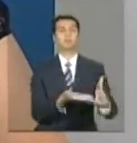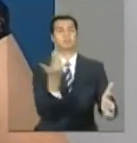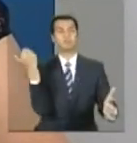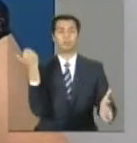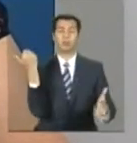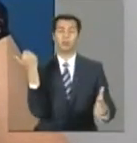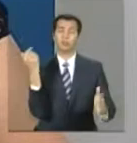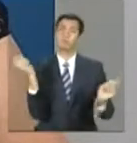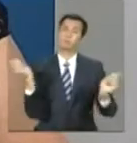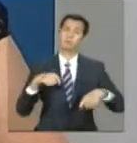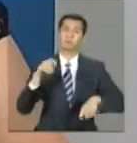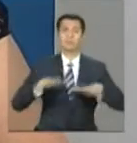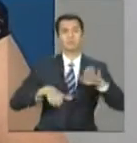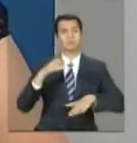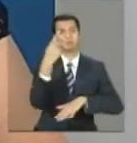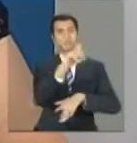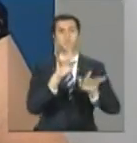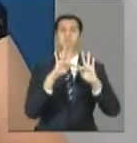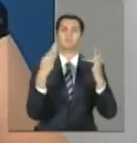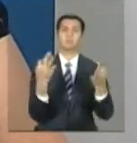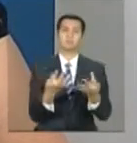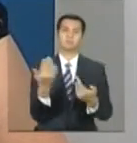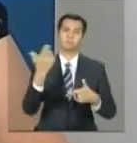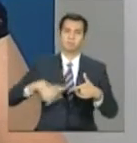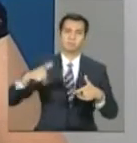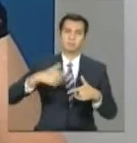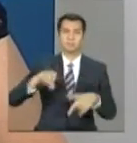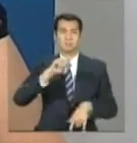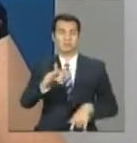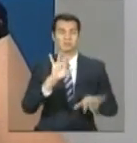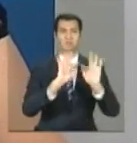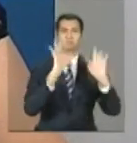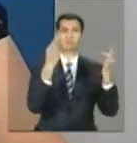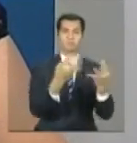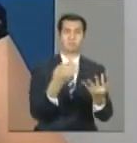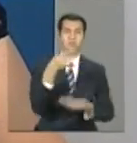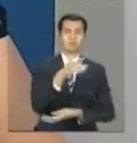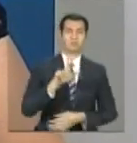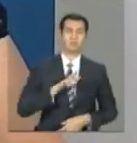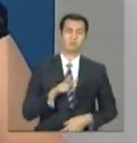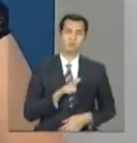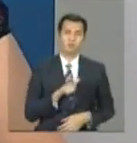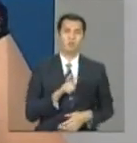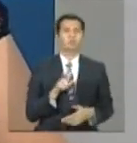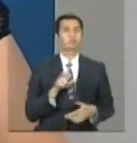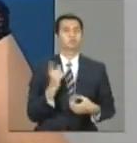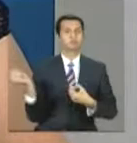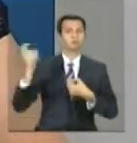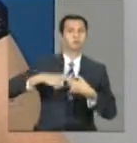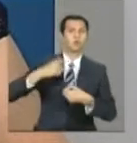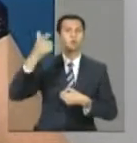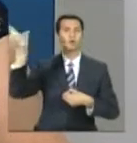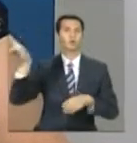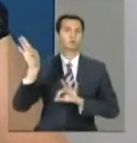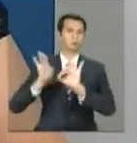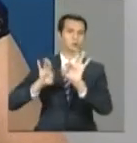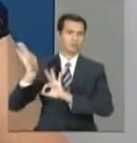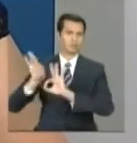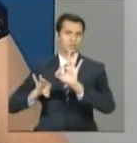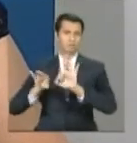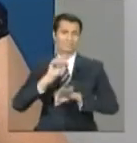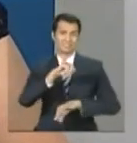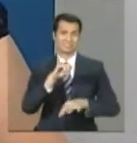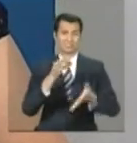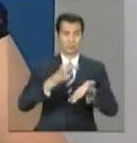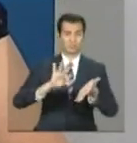trazer prejuízos para a família. Por exemplo, se for uma família que é beneficiária de algum programa, a exclusão dessa família do cadastro